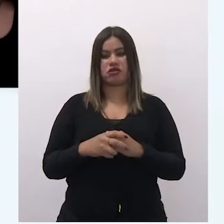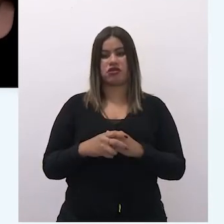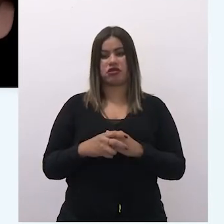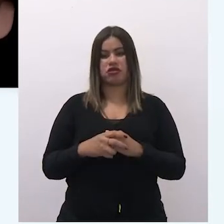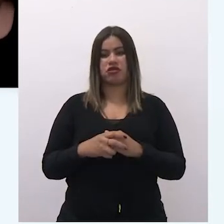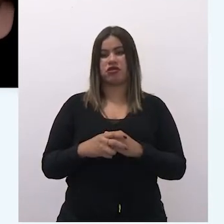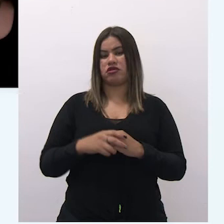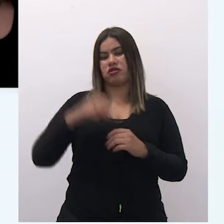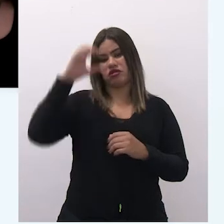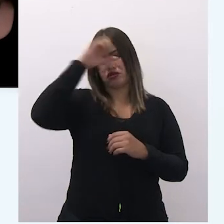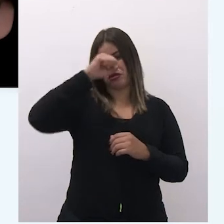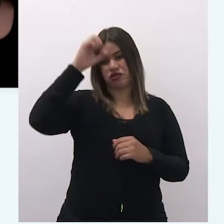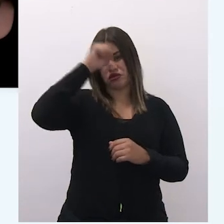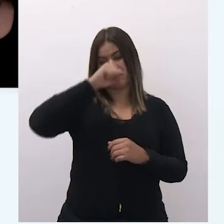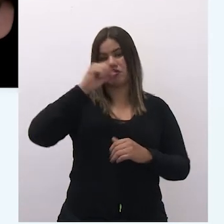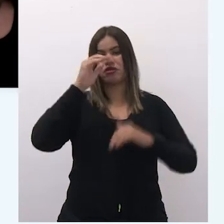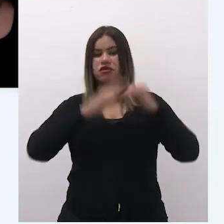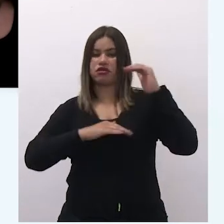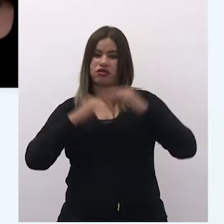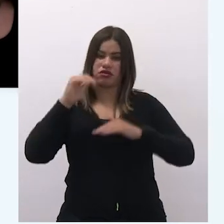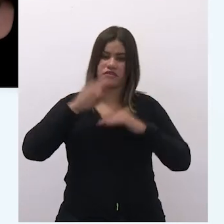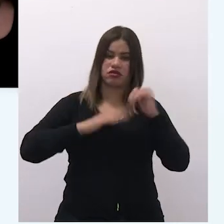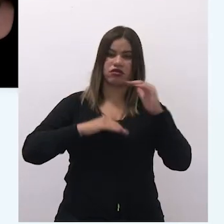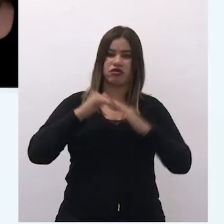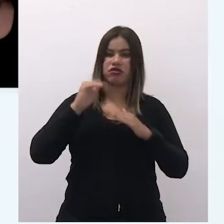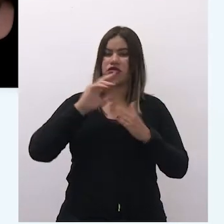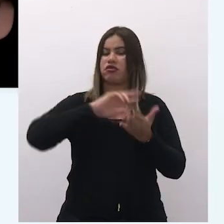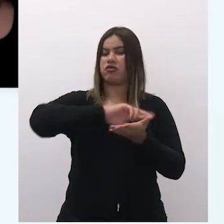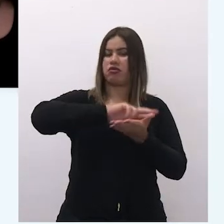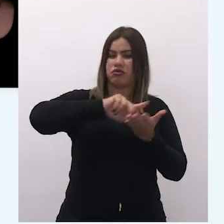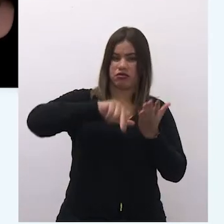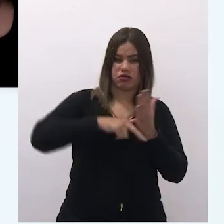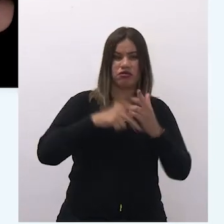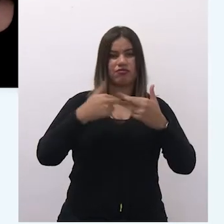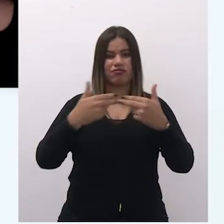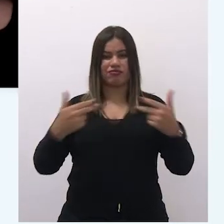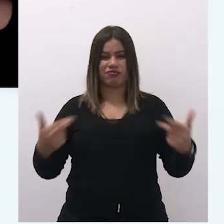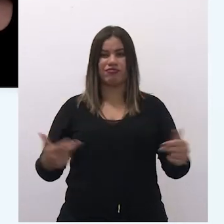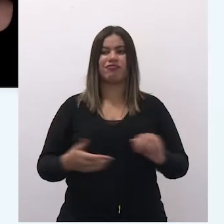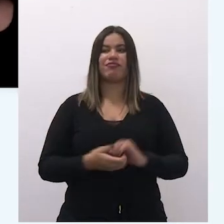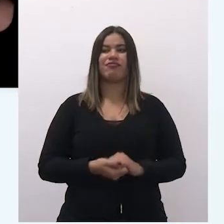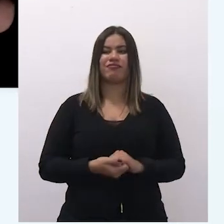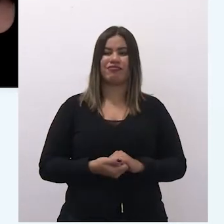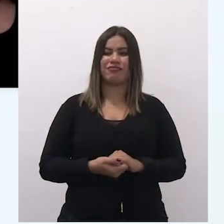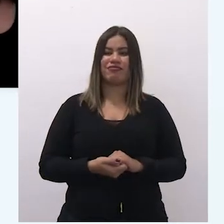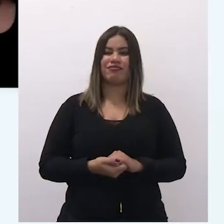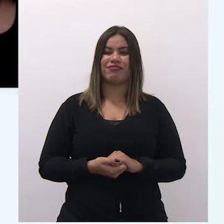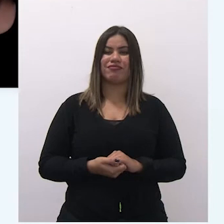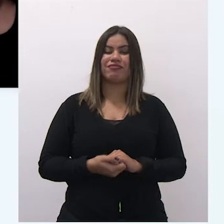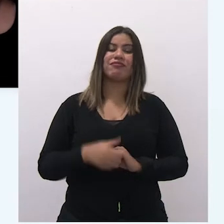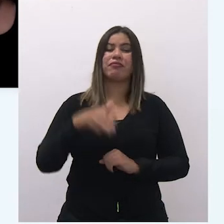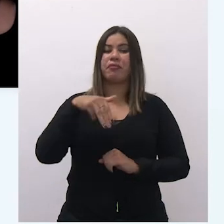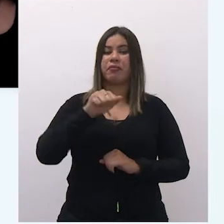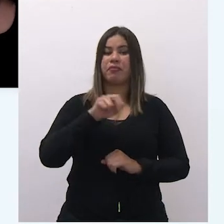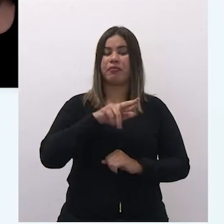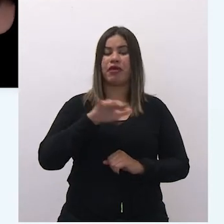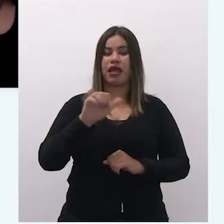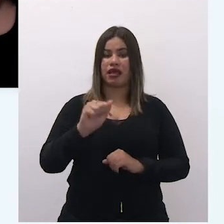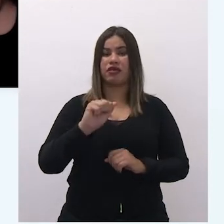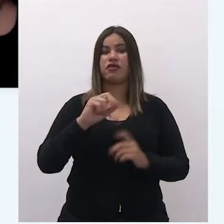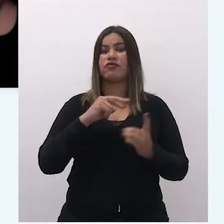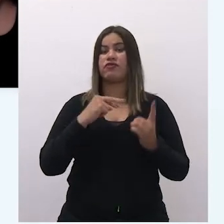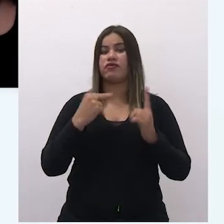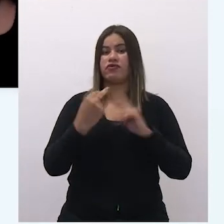nos meus conhecimentos, nas minhas habilidades, nas minhas virtudes e etc. Márcia, nessa perspectiva,